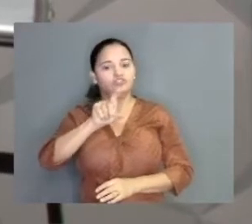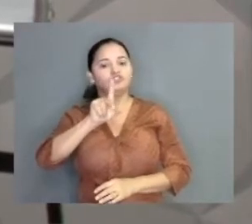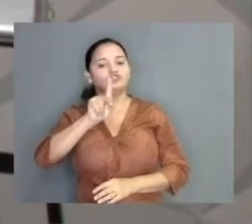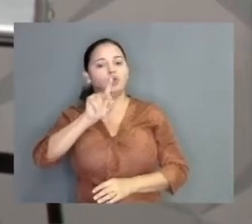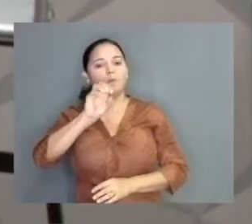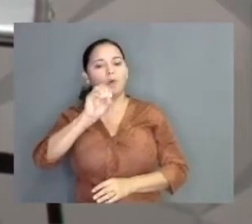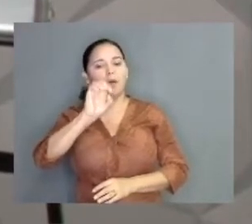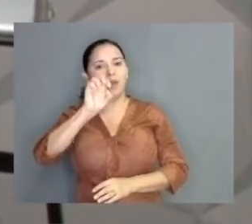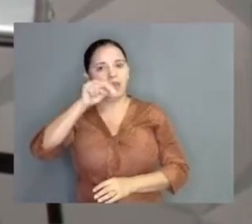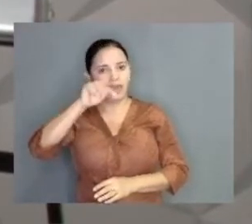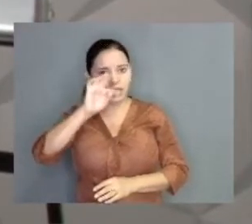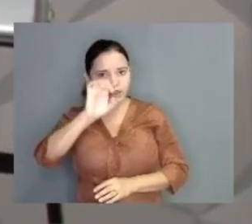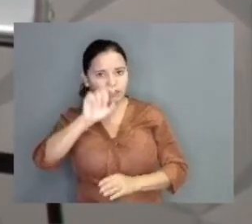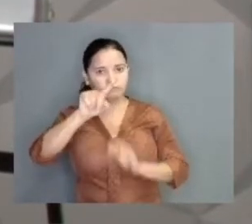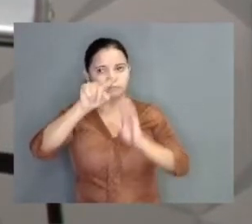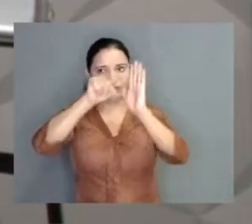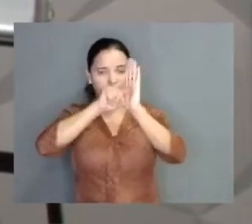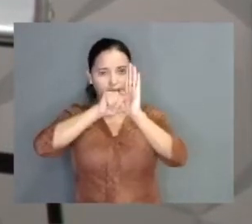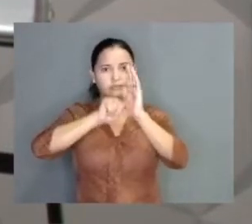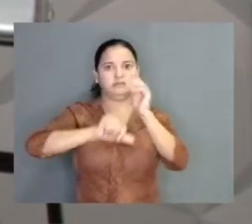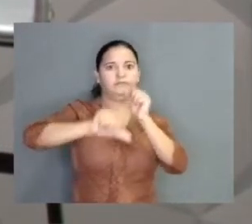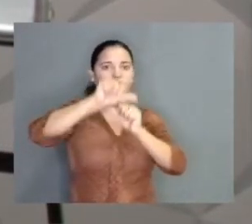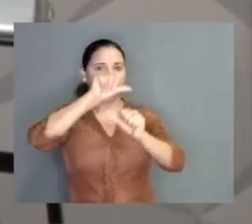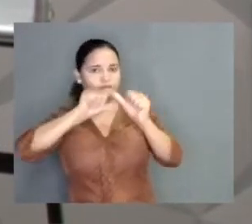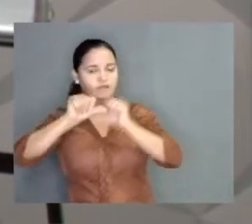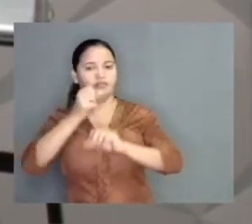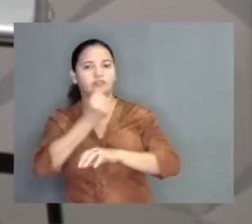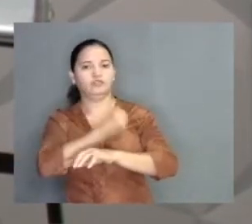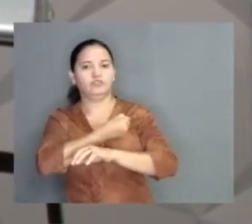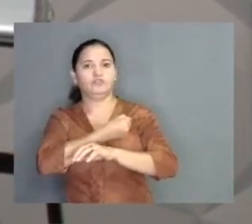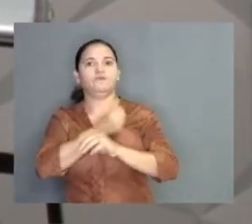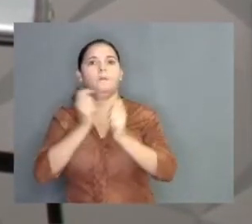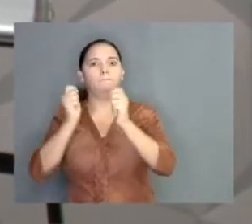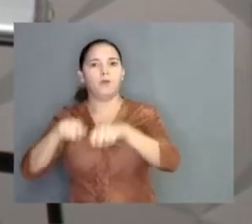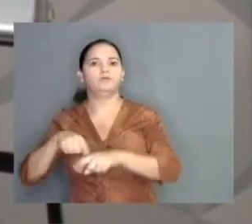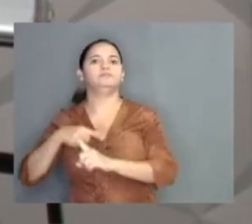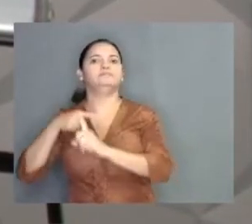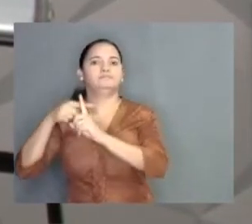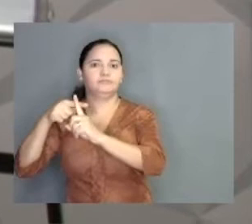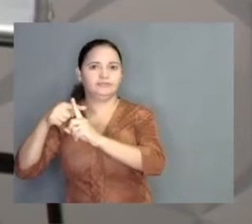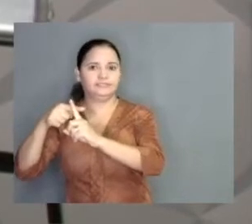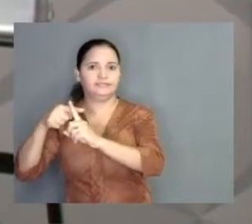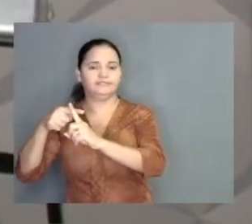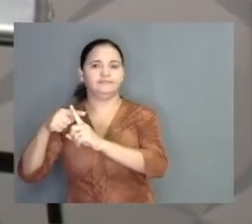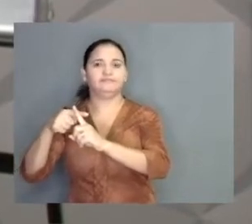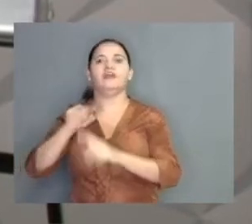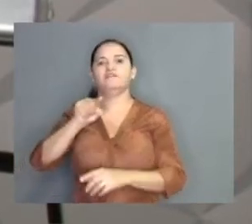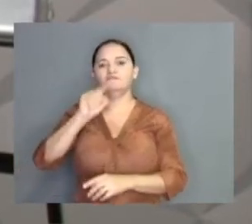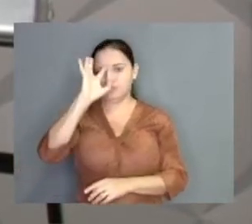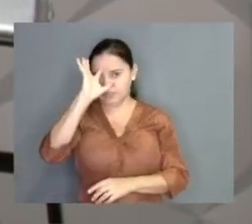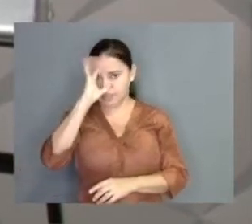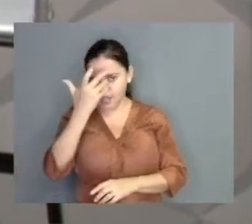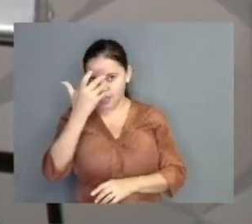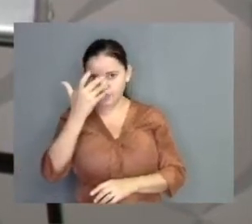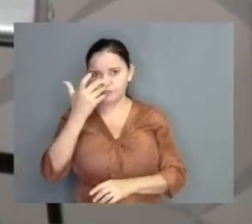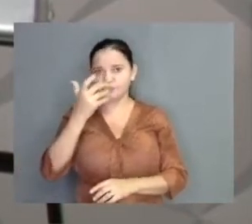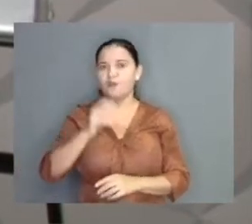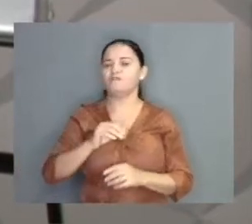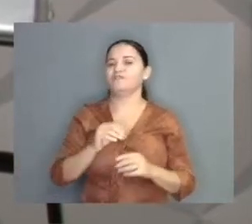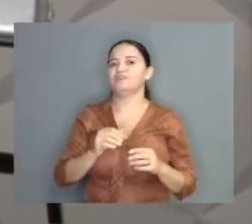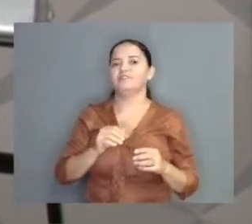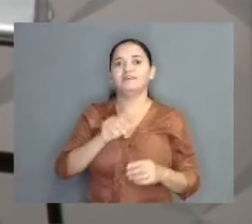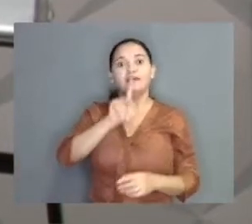a inversão do número. Depois que você inverte, o expoente fica positivo e você resolve a potência de